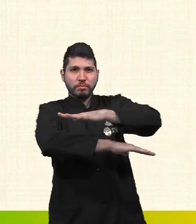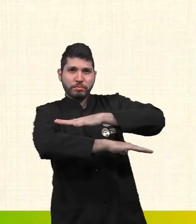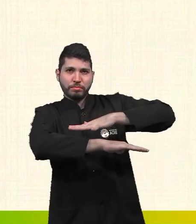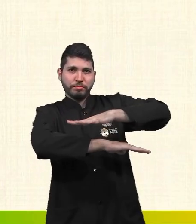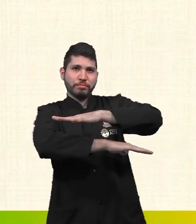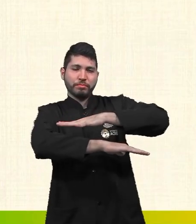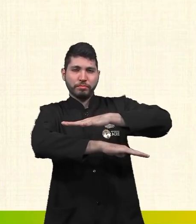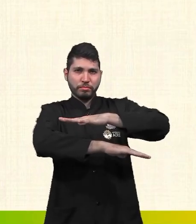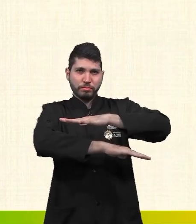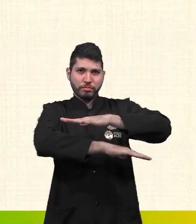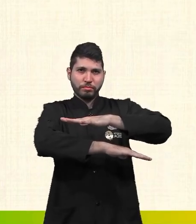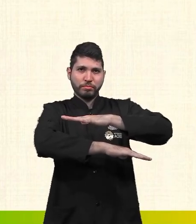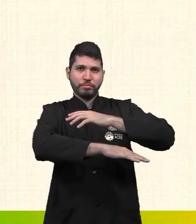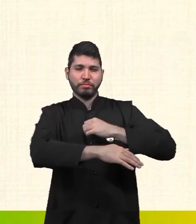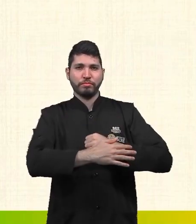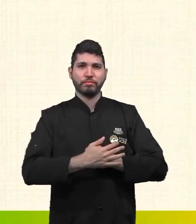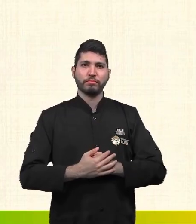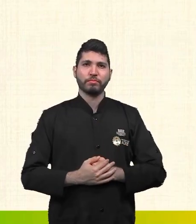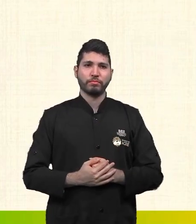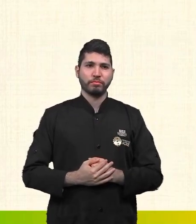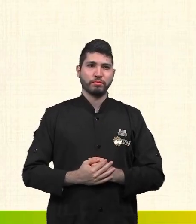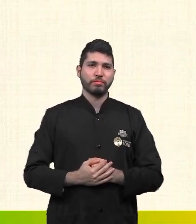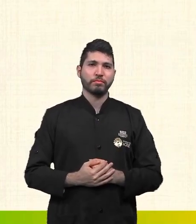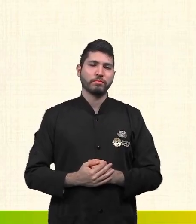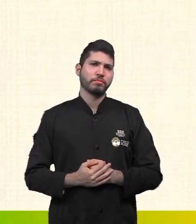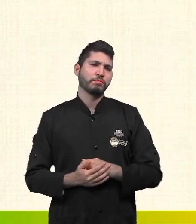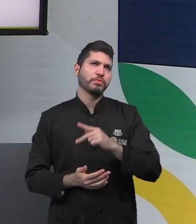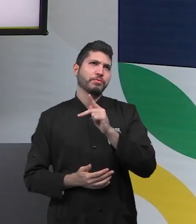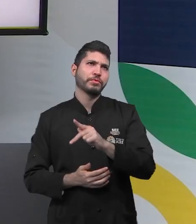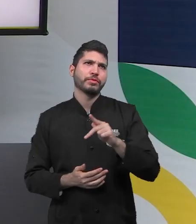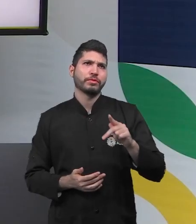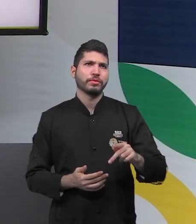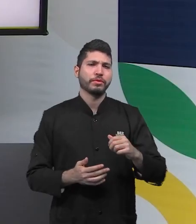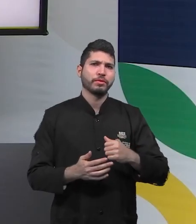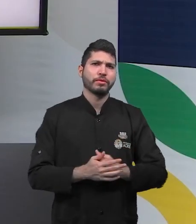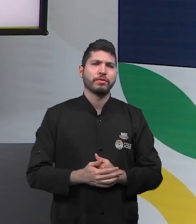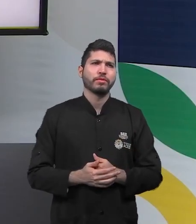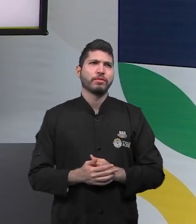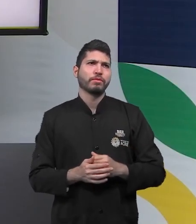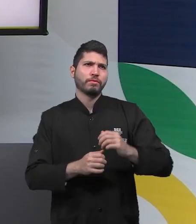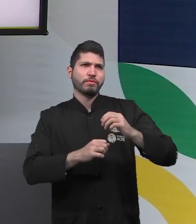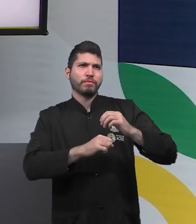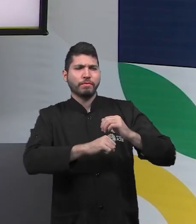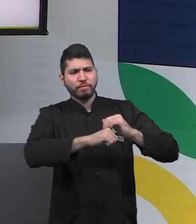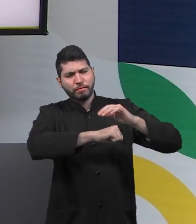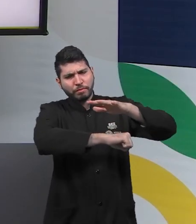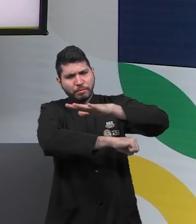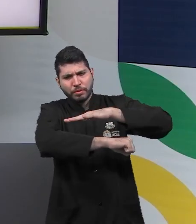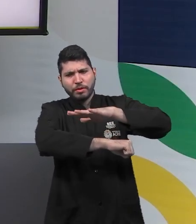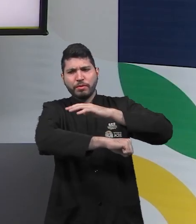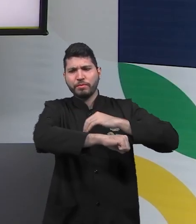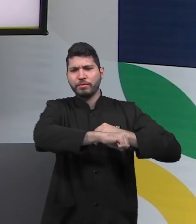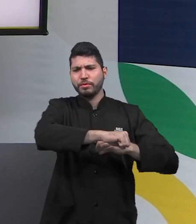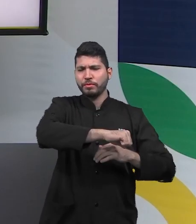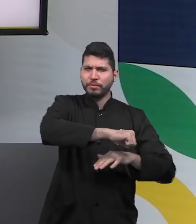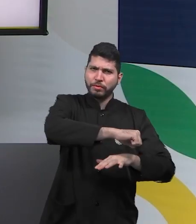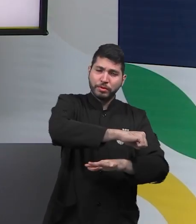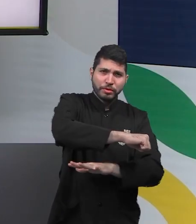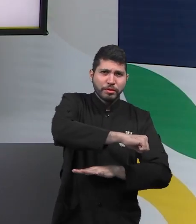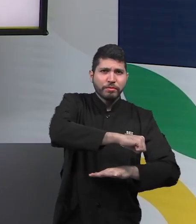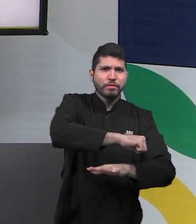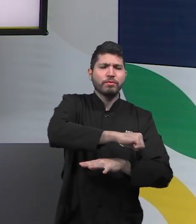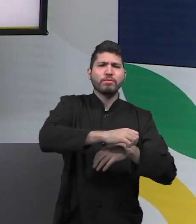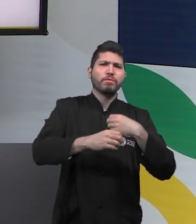formalidade. Entendido? Teacher, quando que vai ser formal, quando que vai ser informal, como que eu